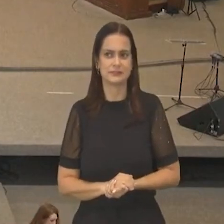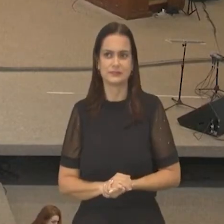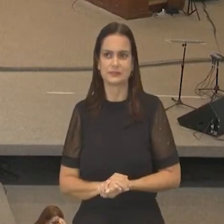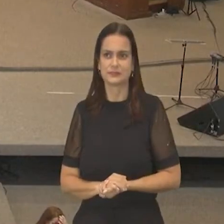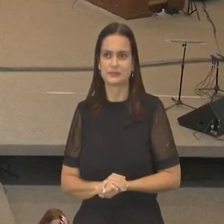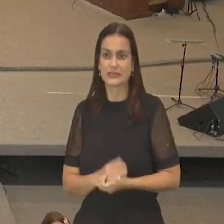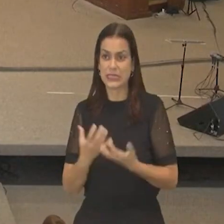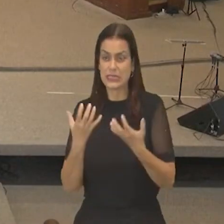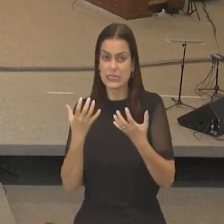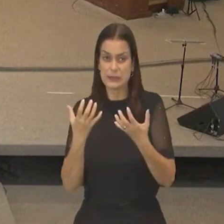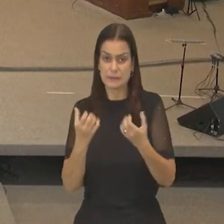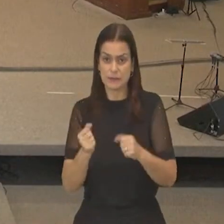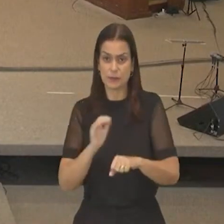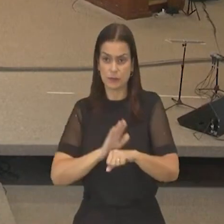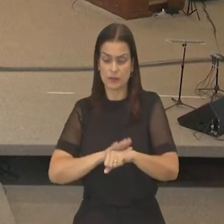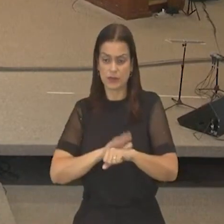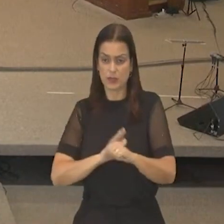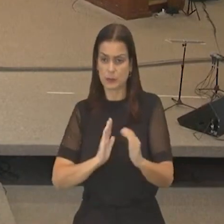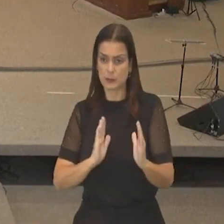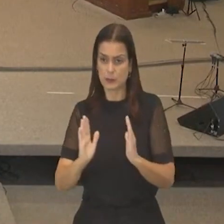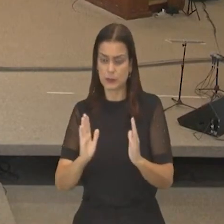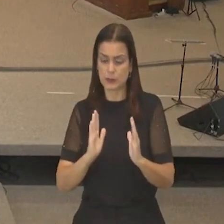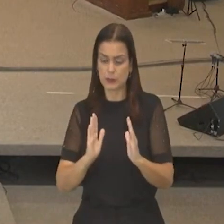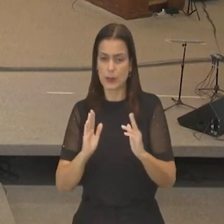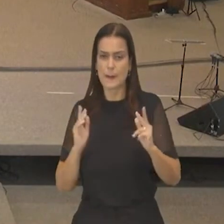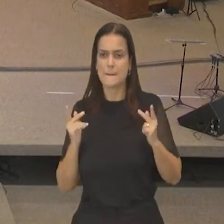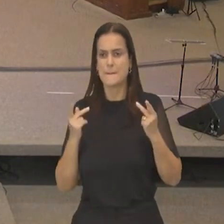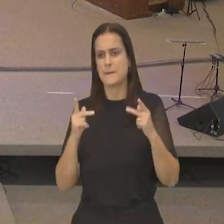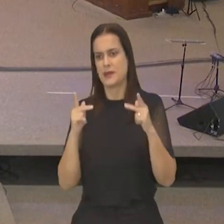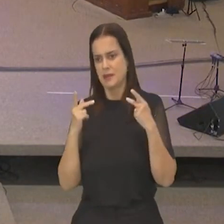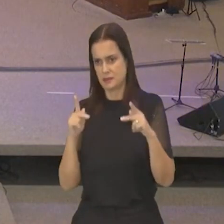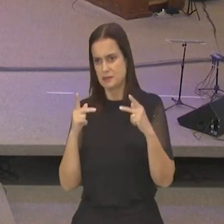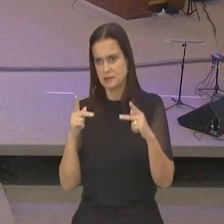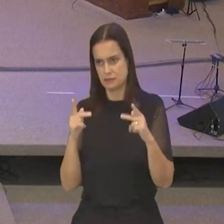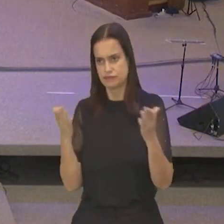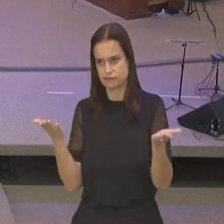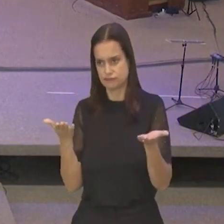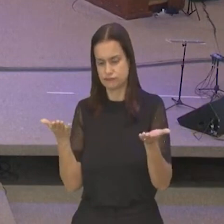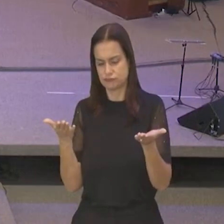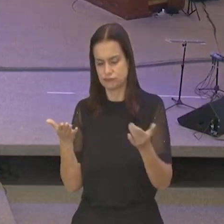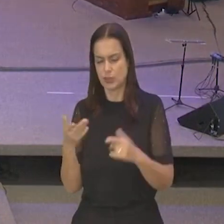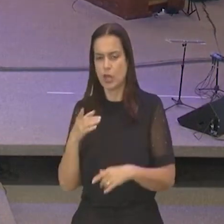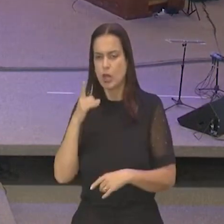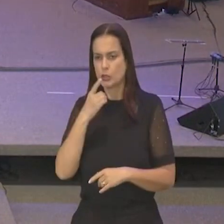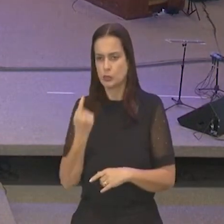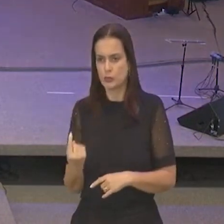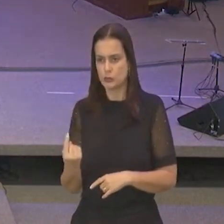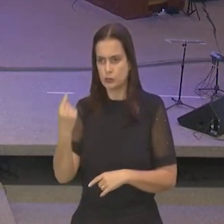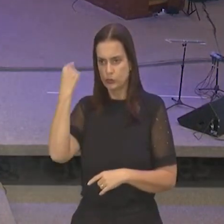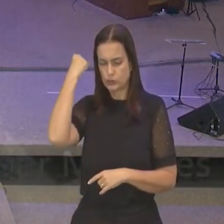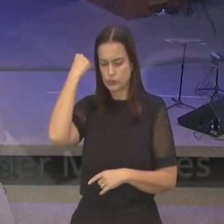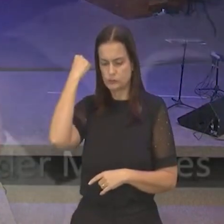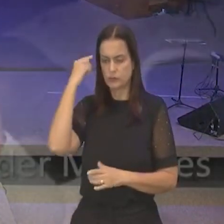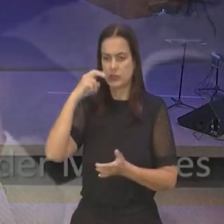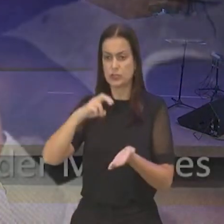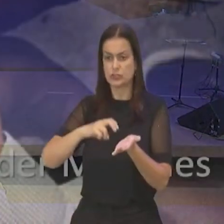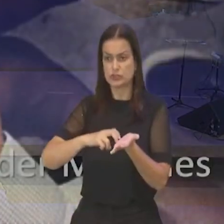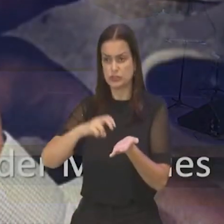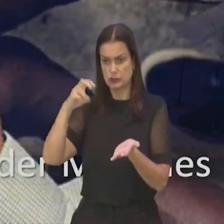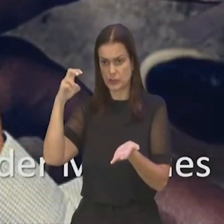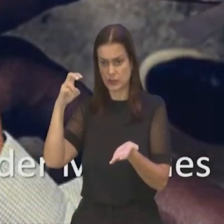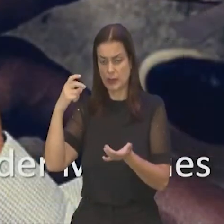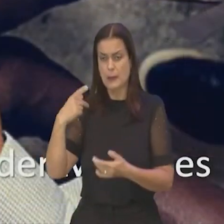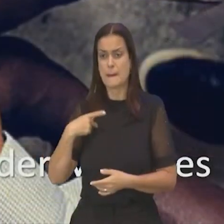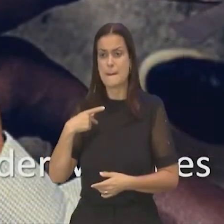Nós vamos para esse tempo da nossa pregação. Domingo passado, pela manhã, o